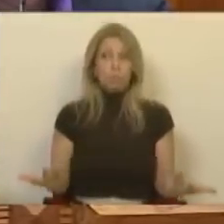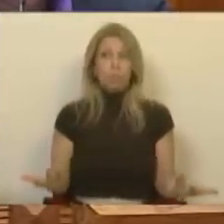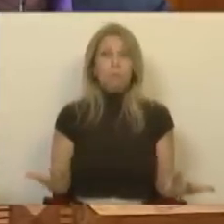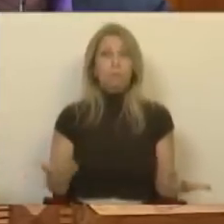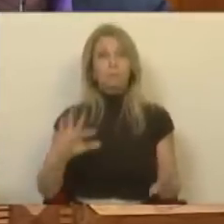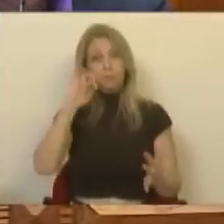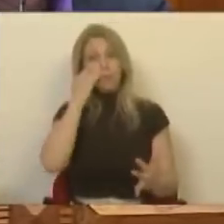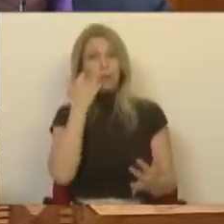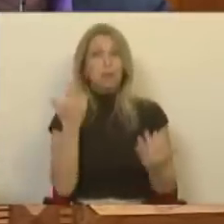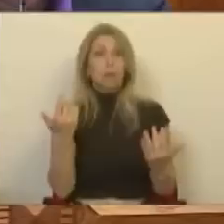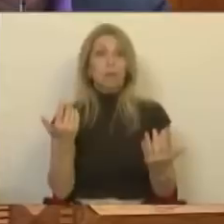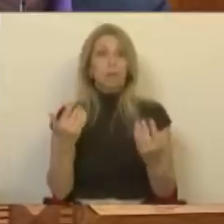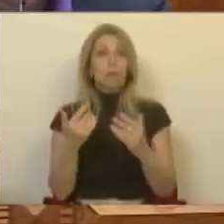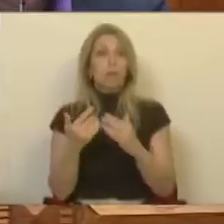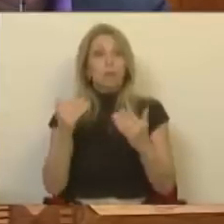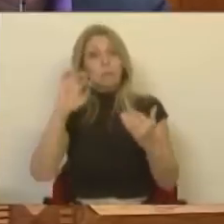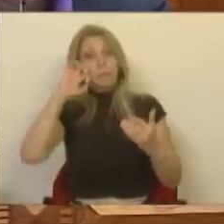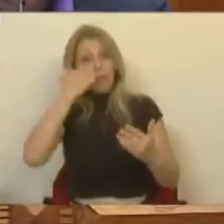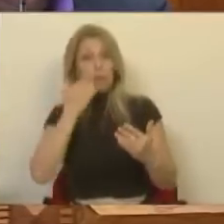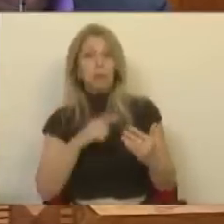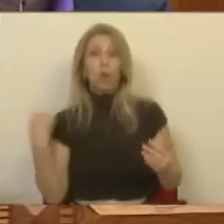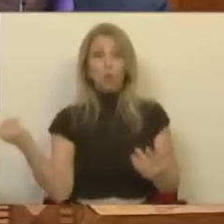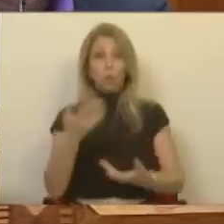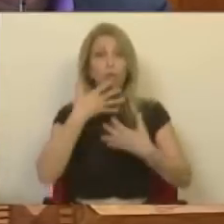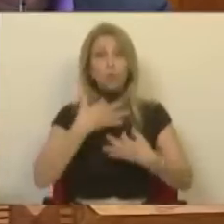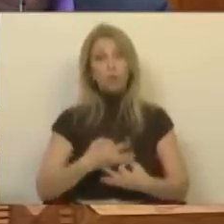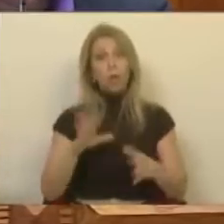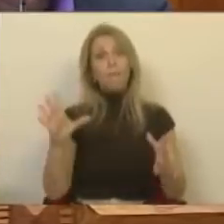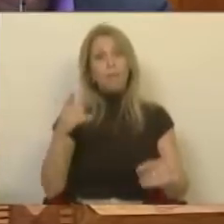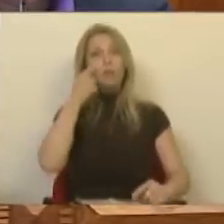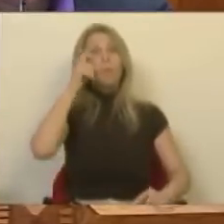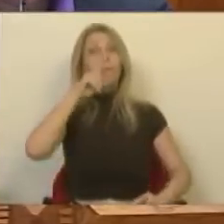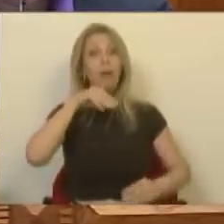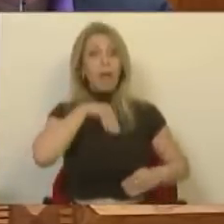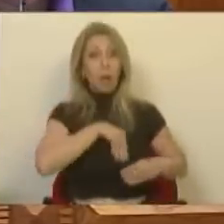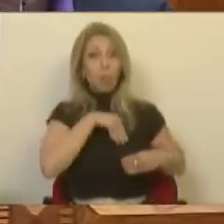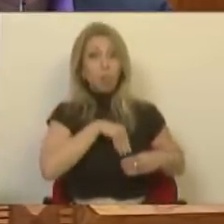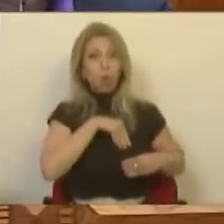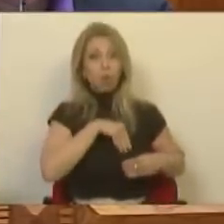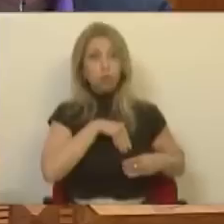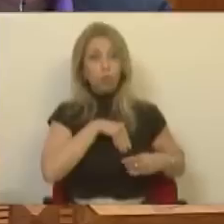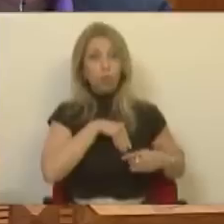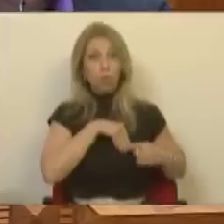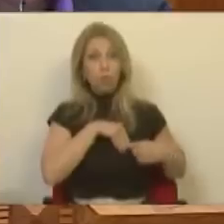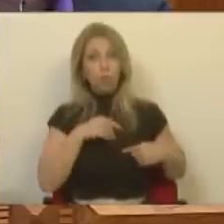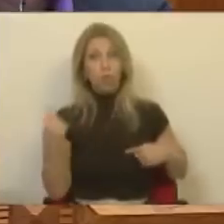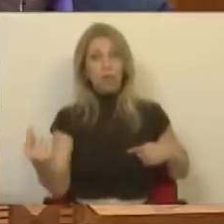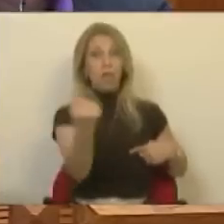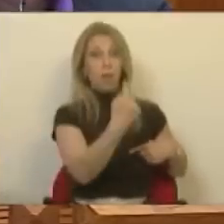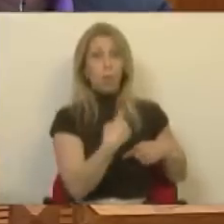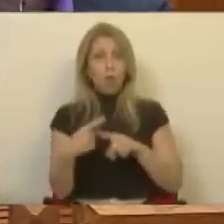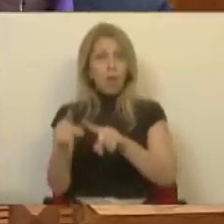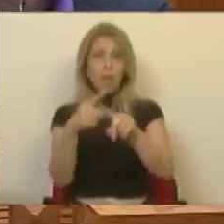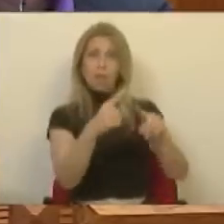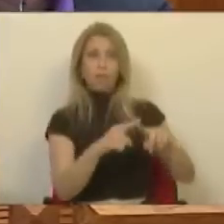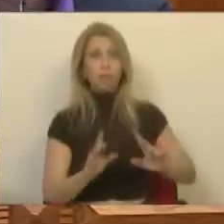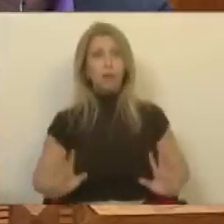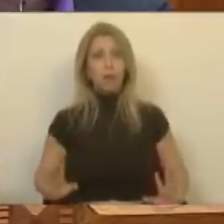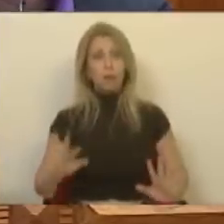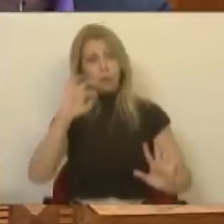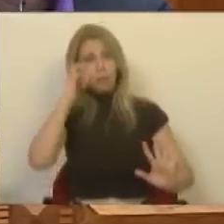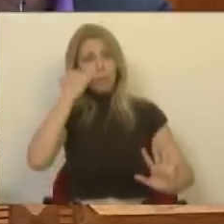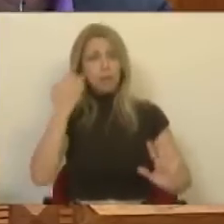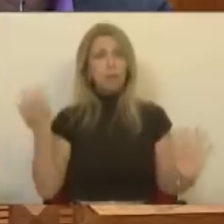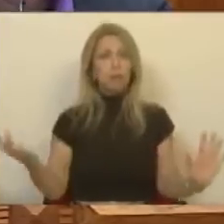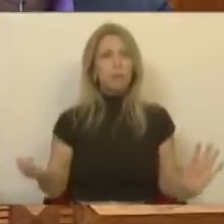que nós o leite subiu mesmo para todos mas não custam o mesmo no bolso na carteira de cada um e é por isso que nós adotamos ao longo do ano um um